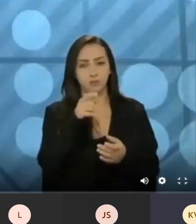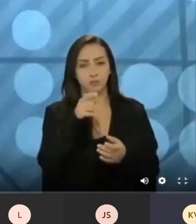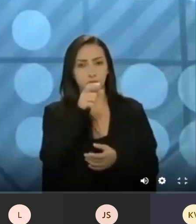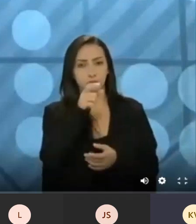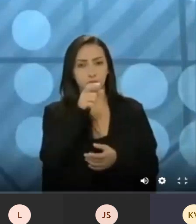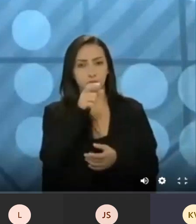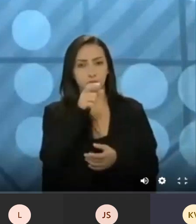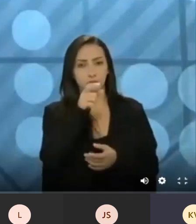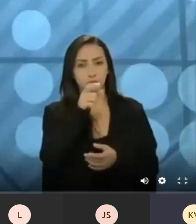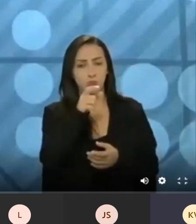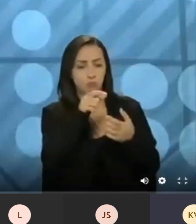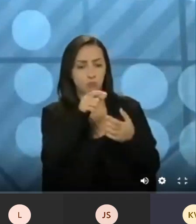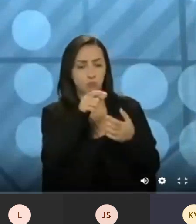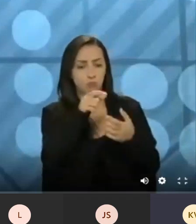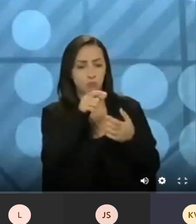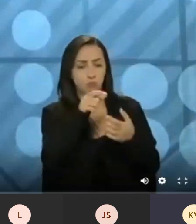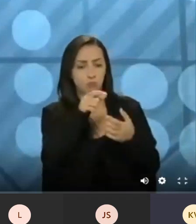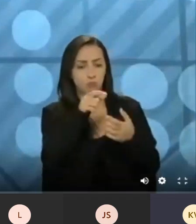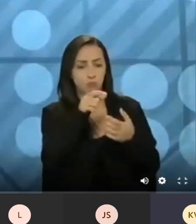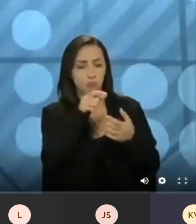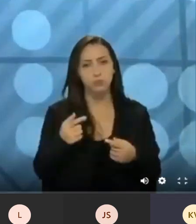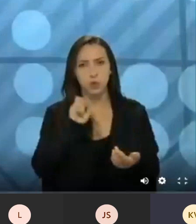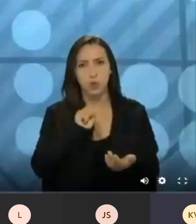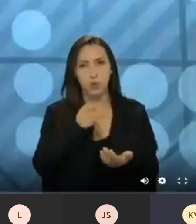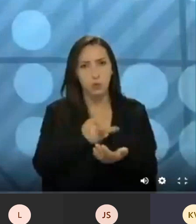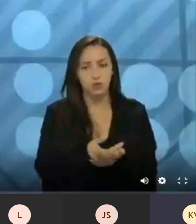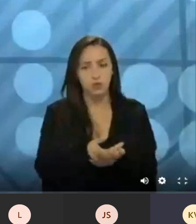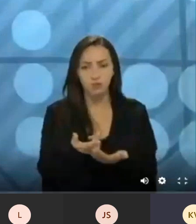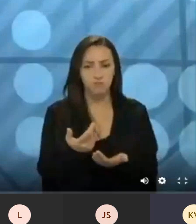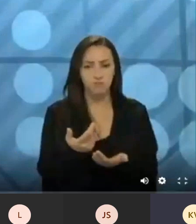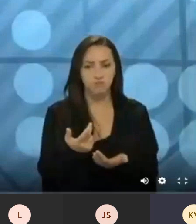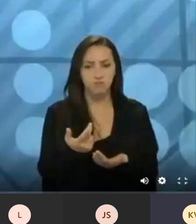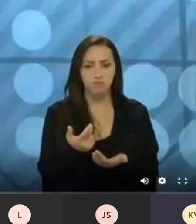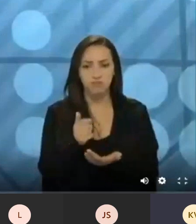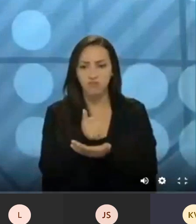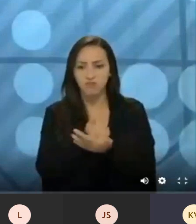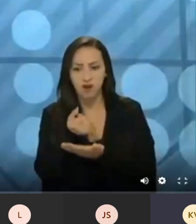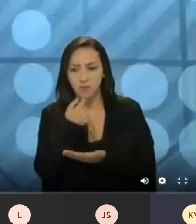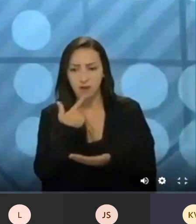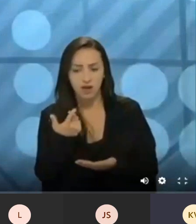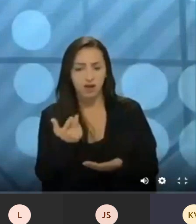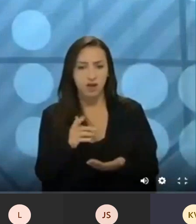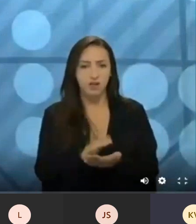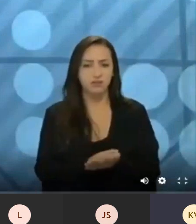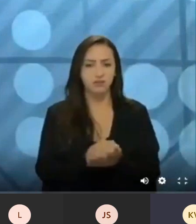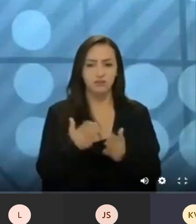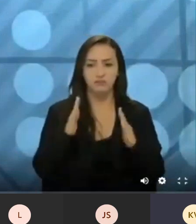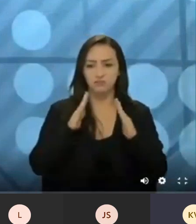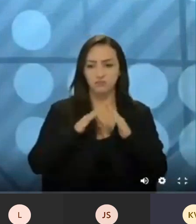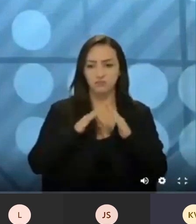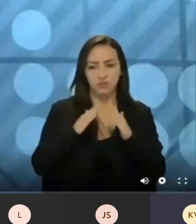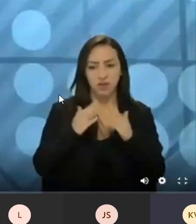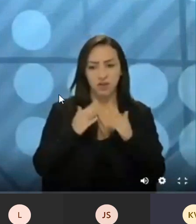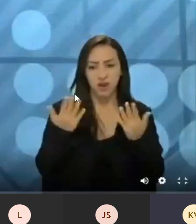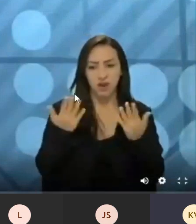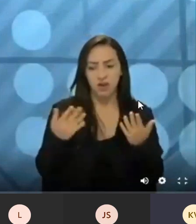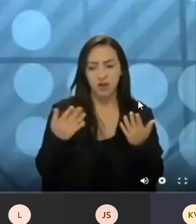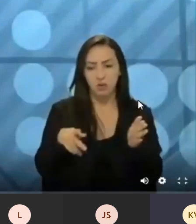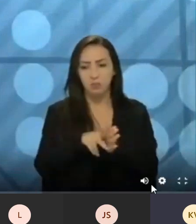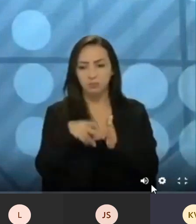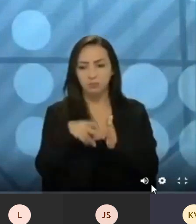aqui na nossa aula, no quadro, e também produtos comprados em farmácias, em casas de